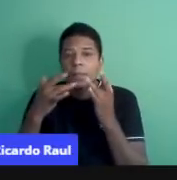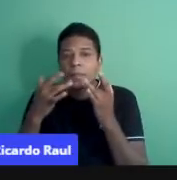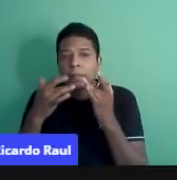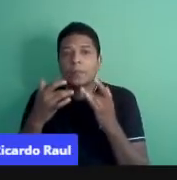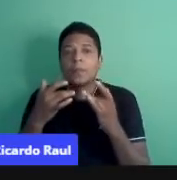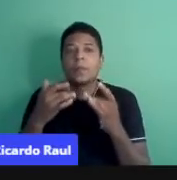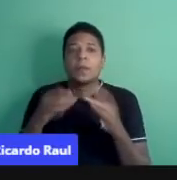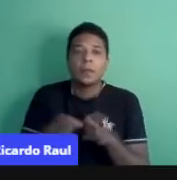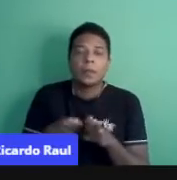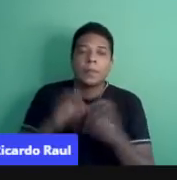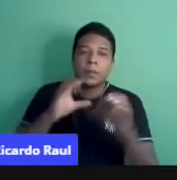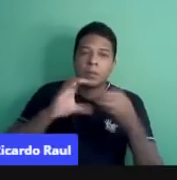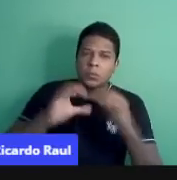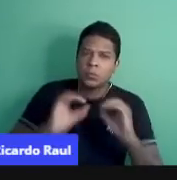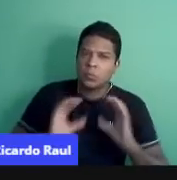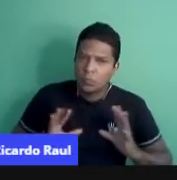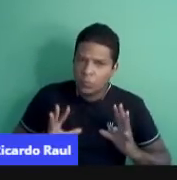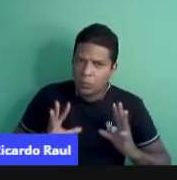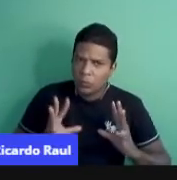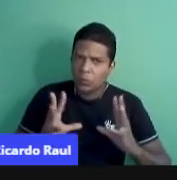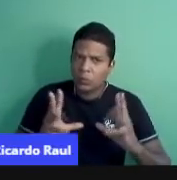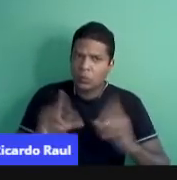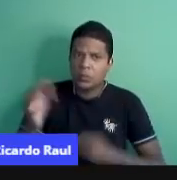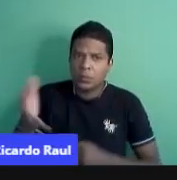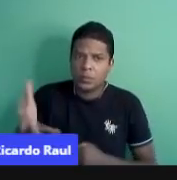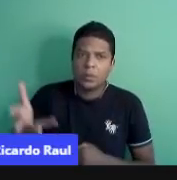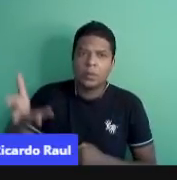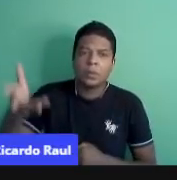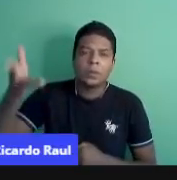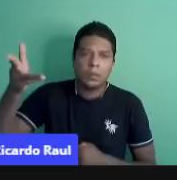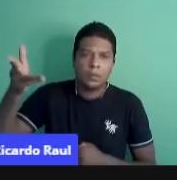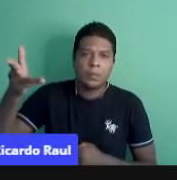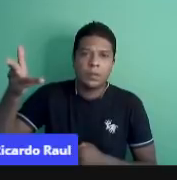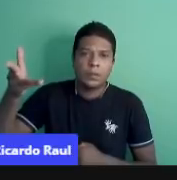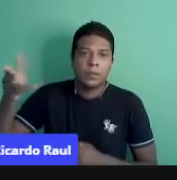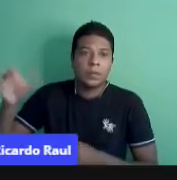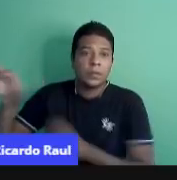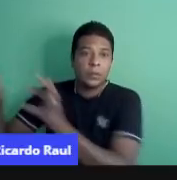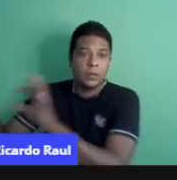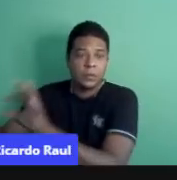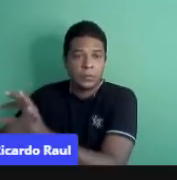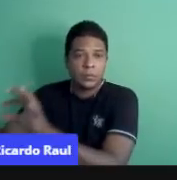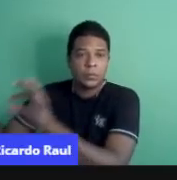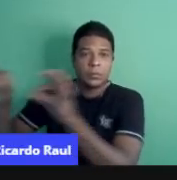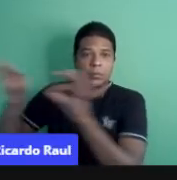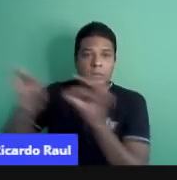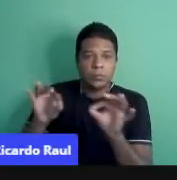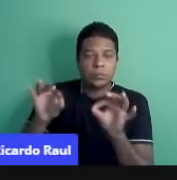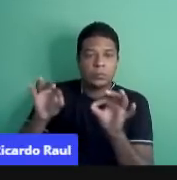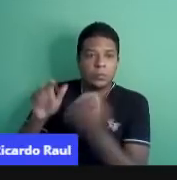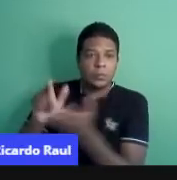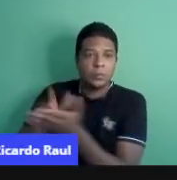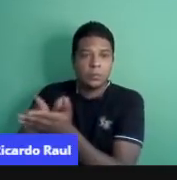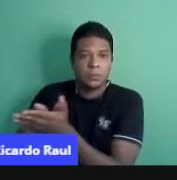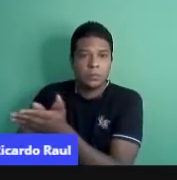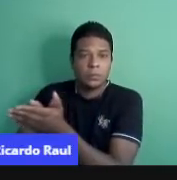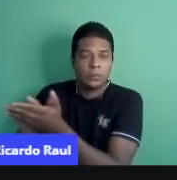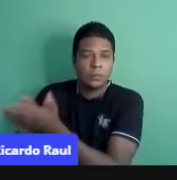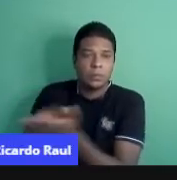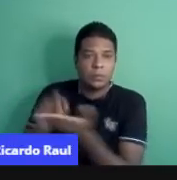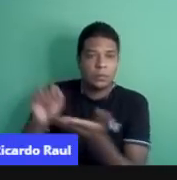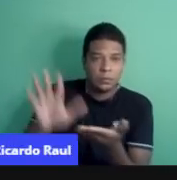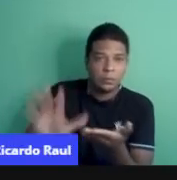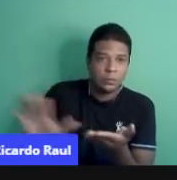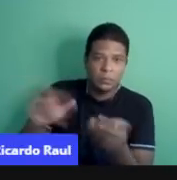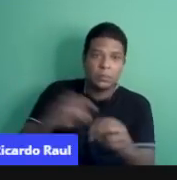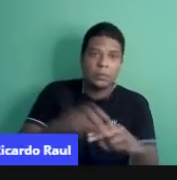música. Todas as habilidades, elas são retiradas lá do nosso documento nacional. Por isso